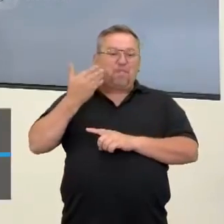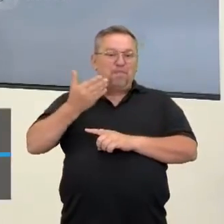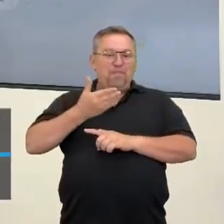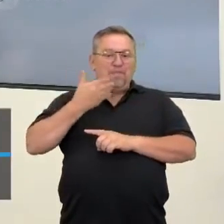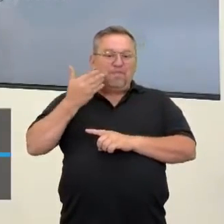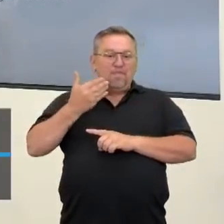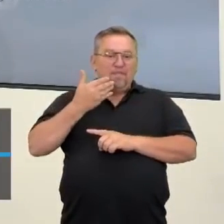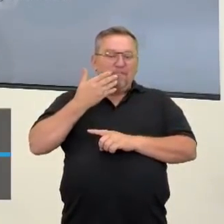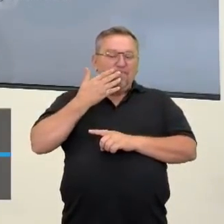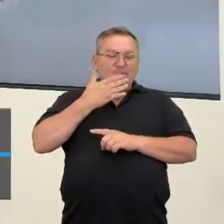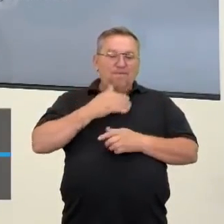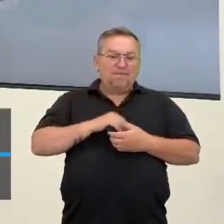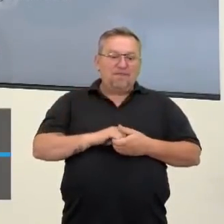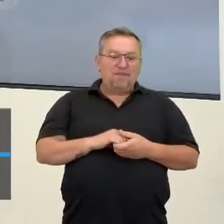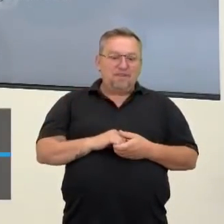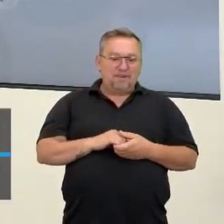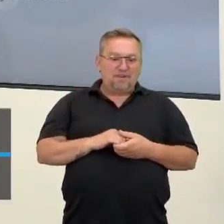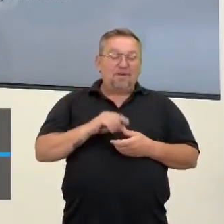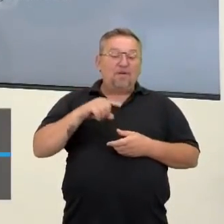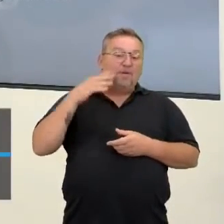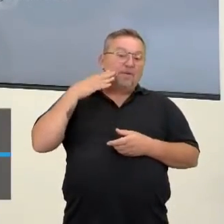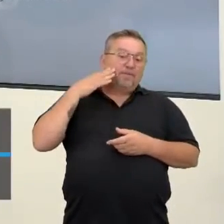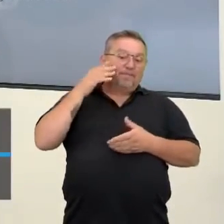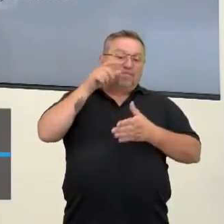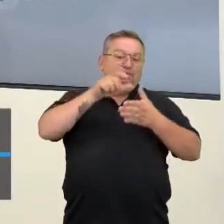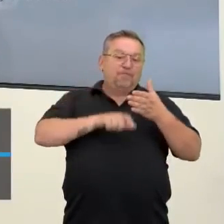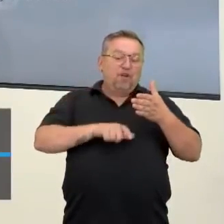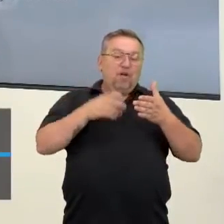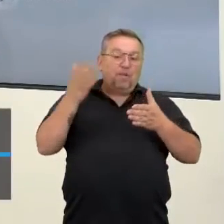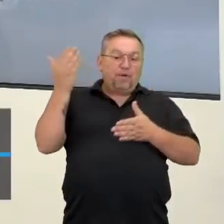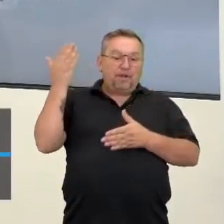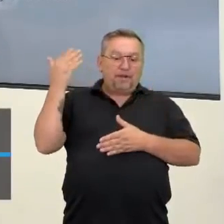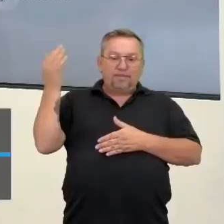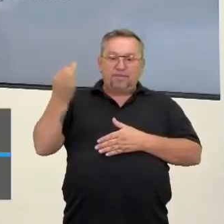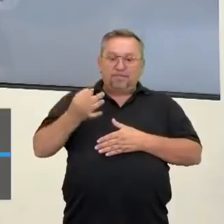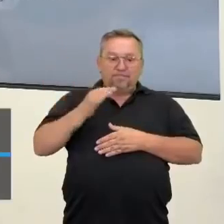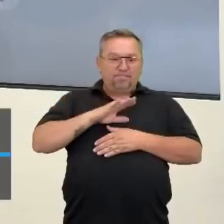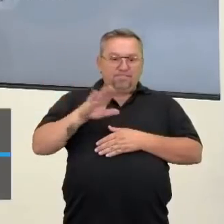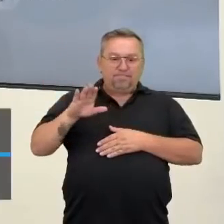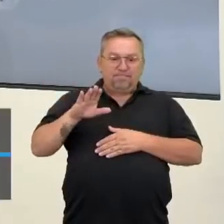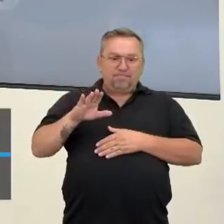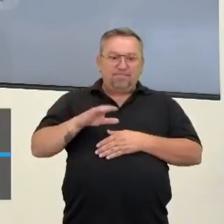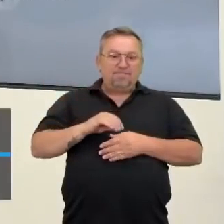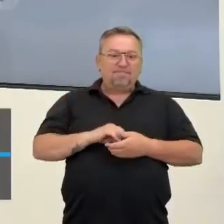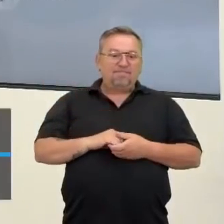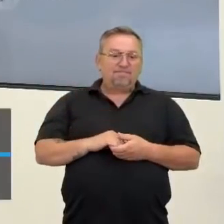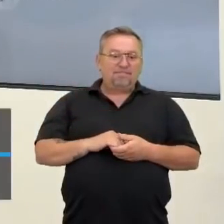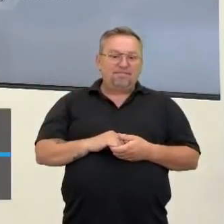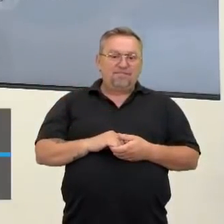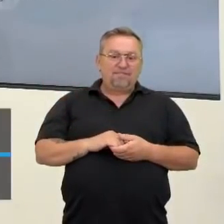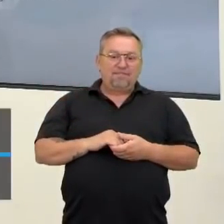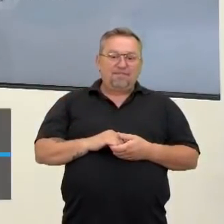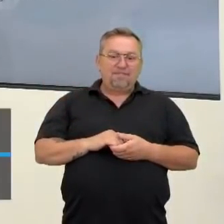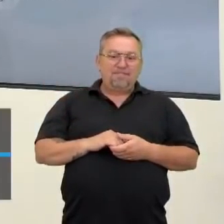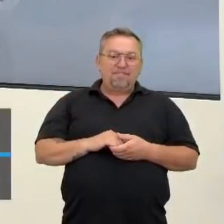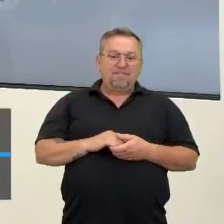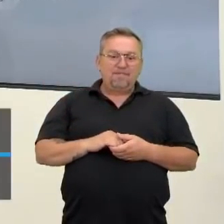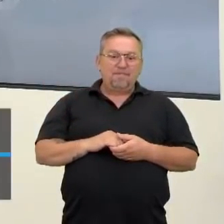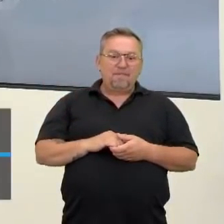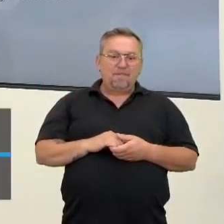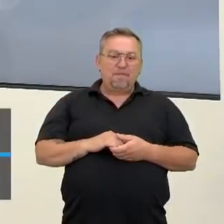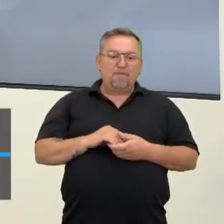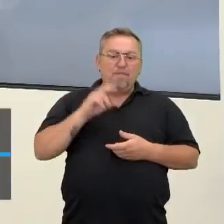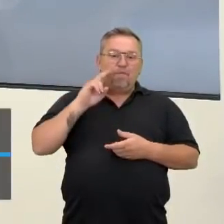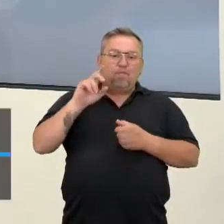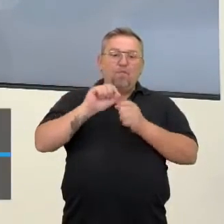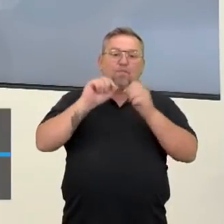precisa conjugar os verbos no passado. É só saber a forma do passado ali, se é regular ou irregular. Olha que simples, né? Vamos ver os exemplos agora? Como é que a gente